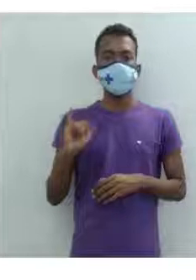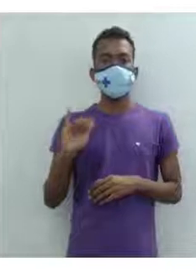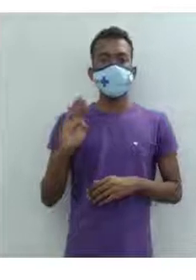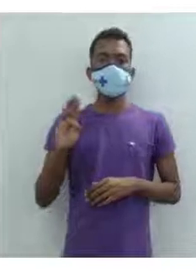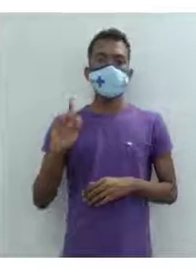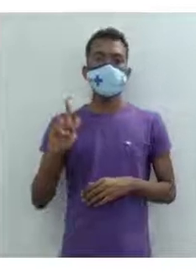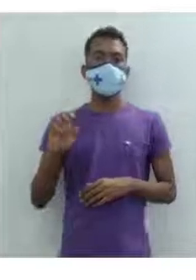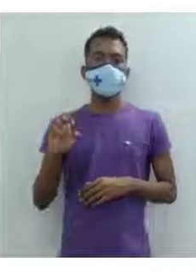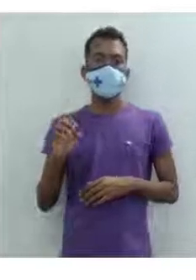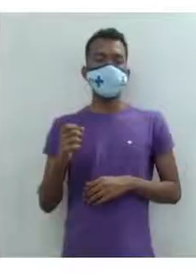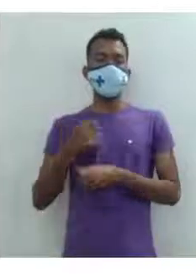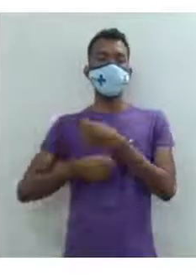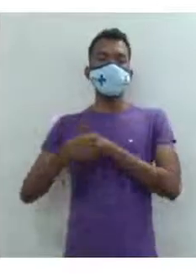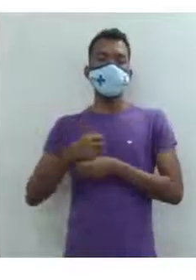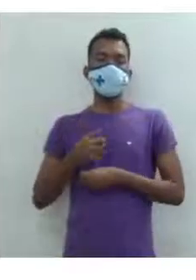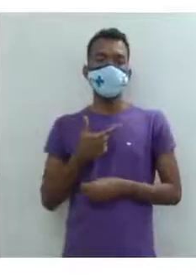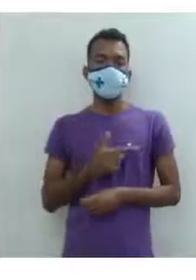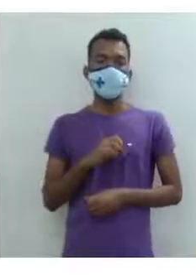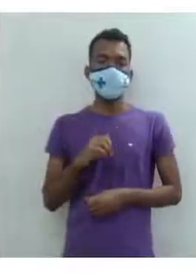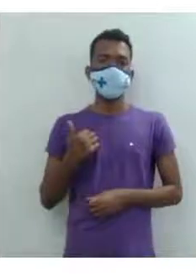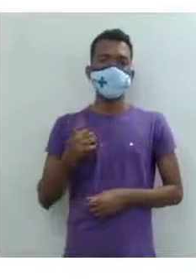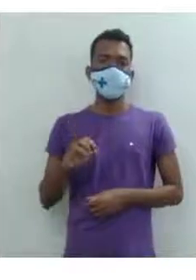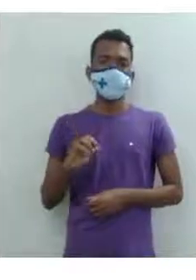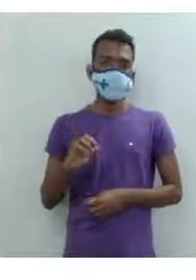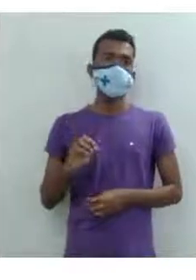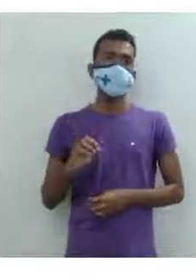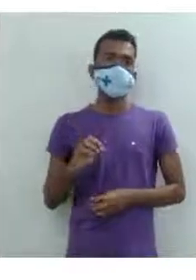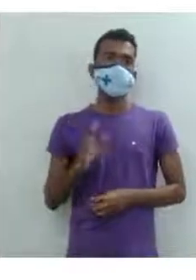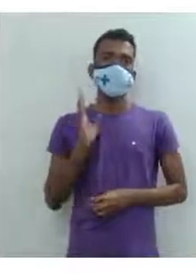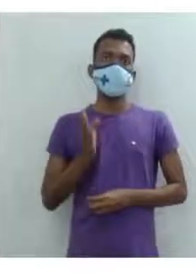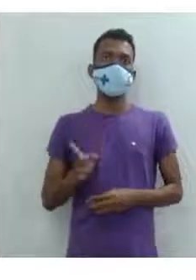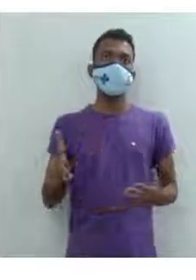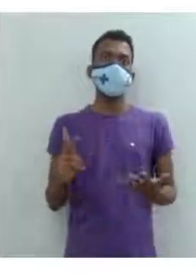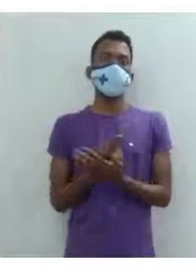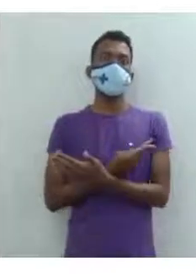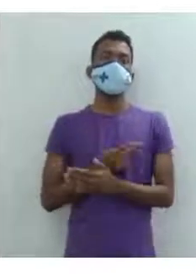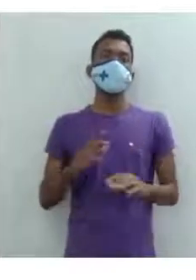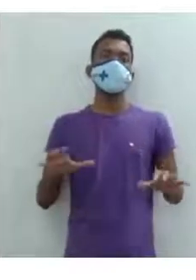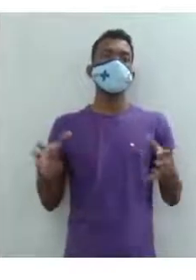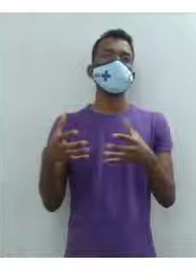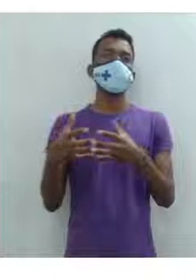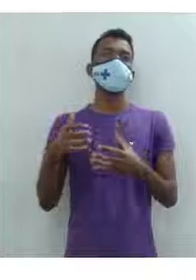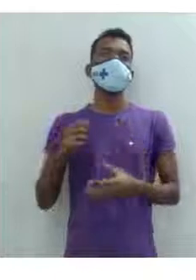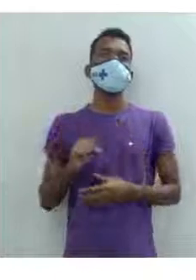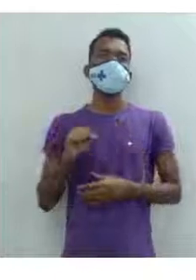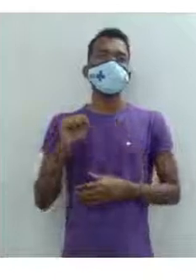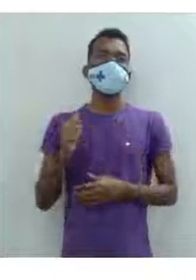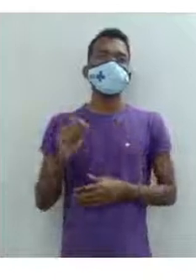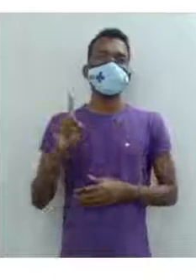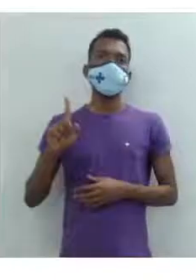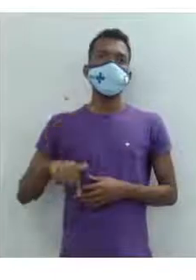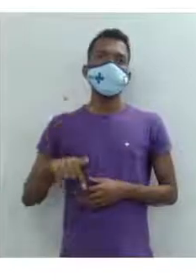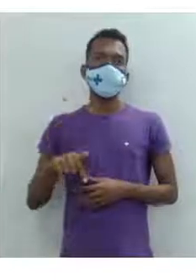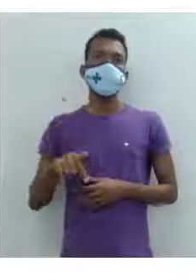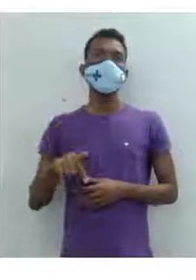né, em 2010, né? Então, traz aí uma população de